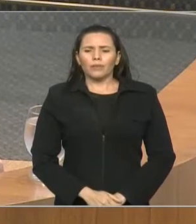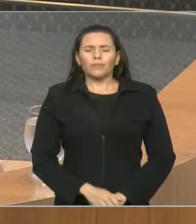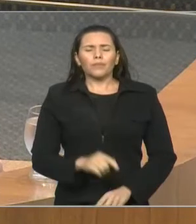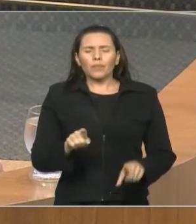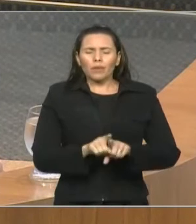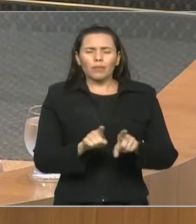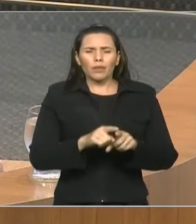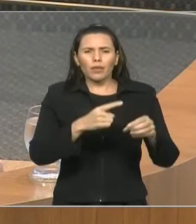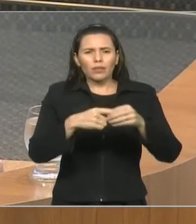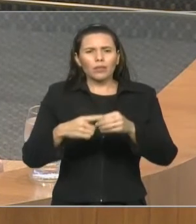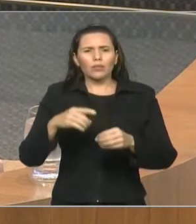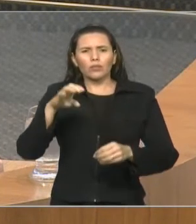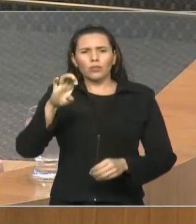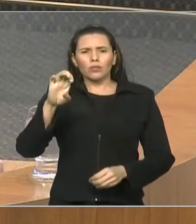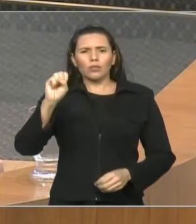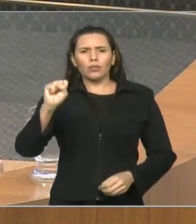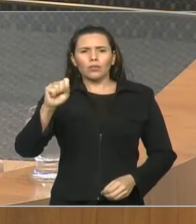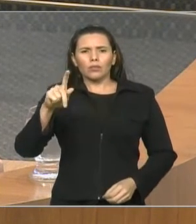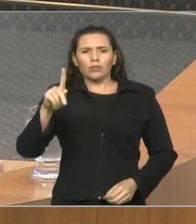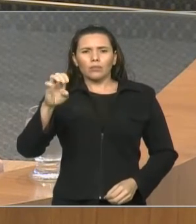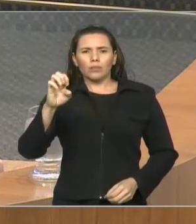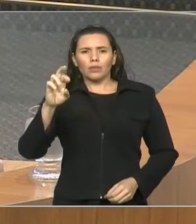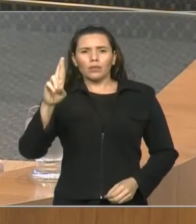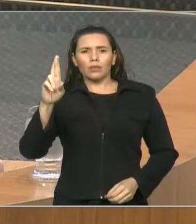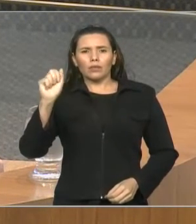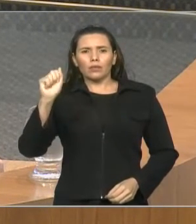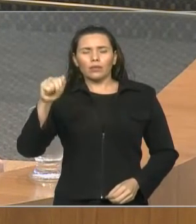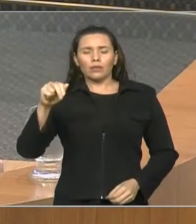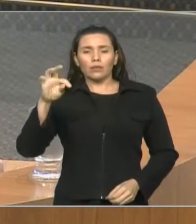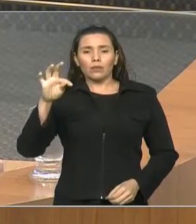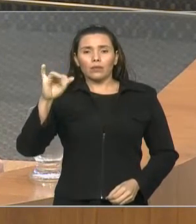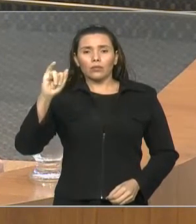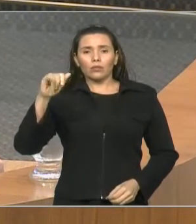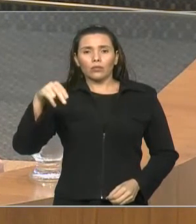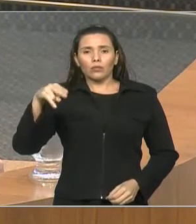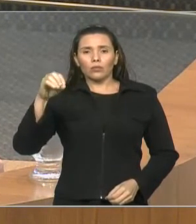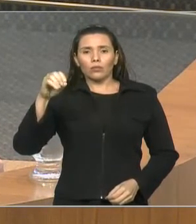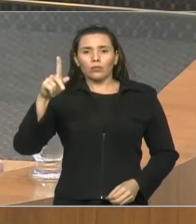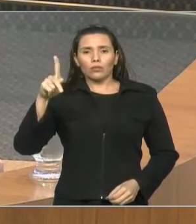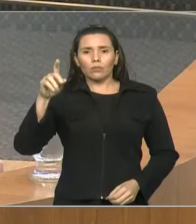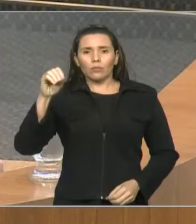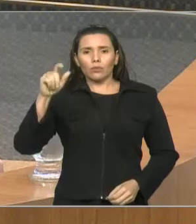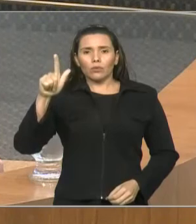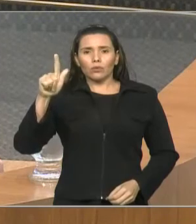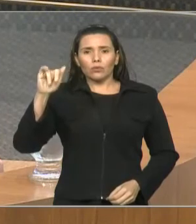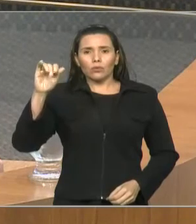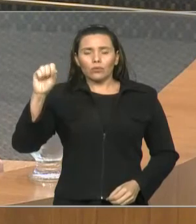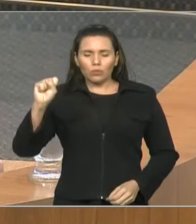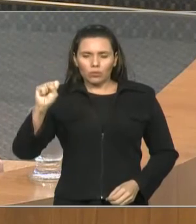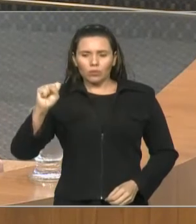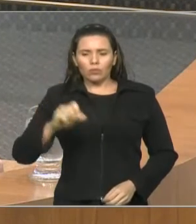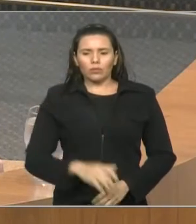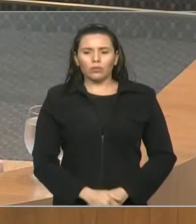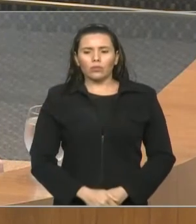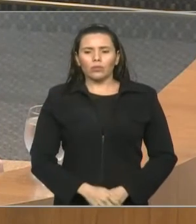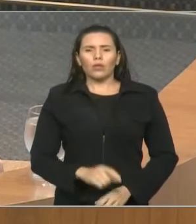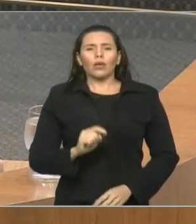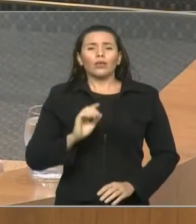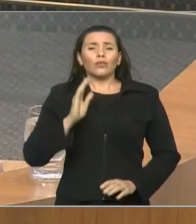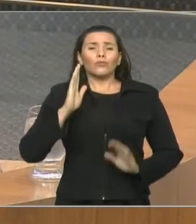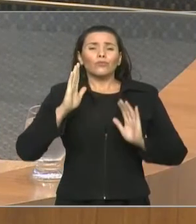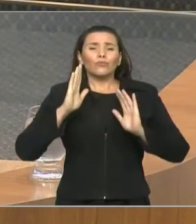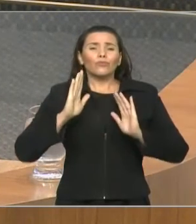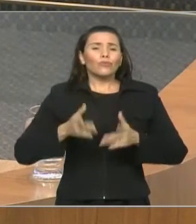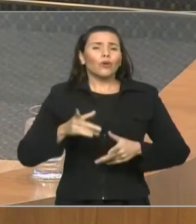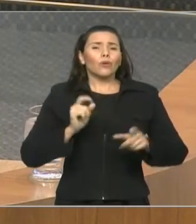Esperantinópolis, passando ali em São Luís Gonzaga, ele já vai sair ali em Alto Alegre, no Cachucho, naquele